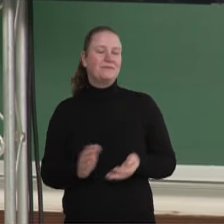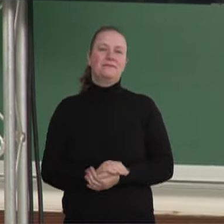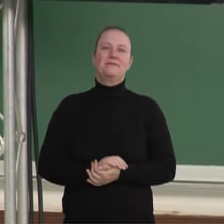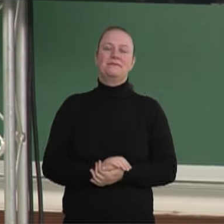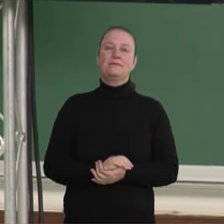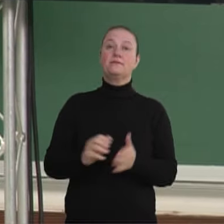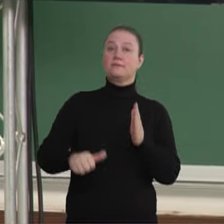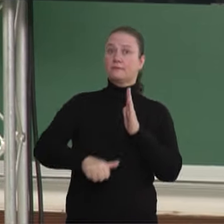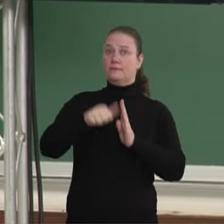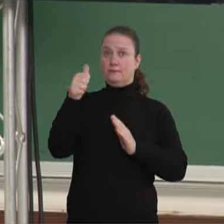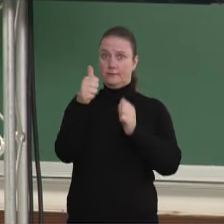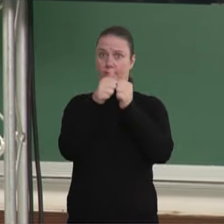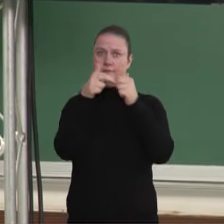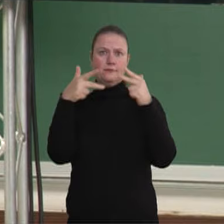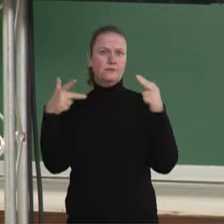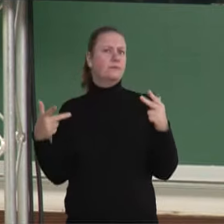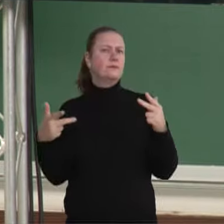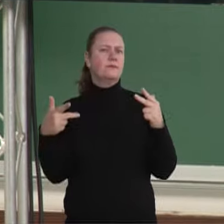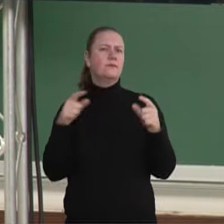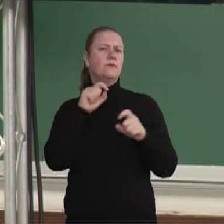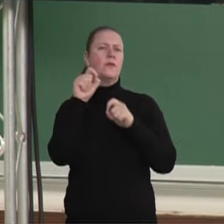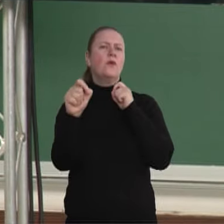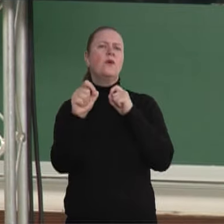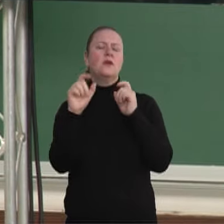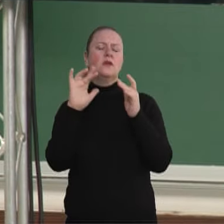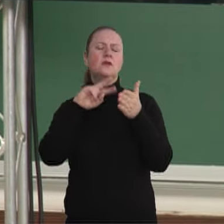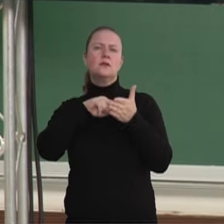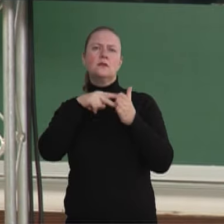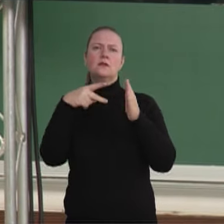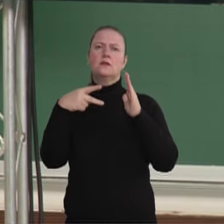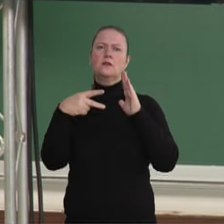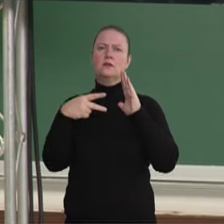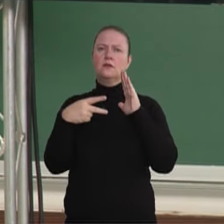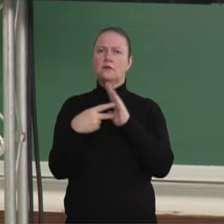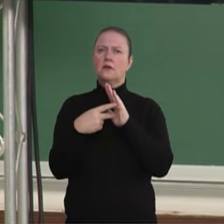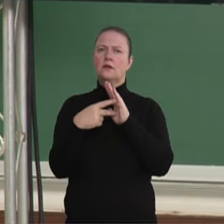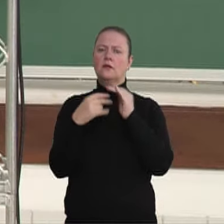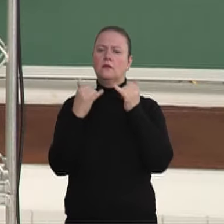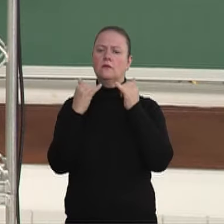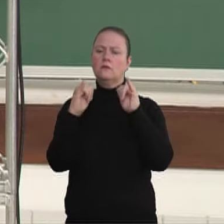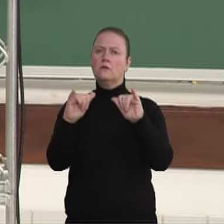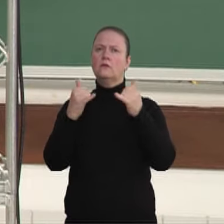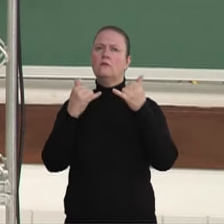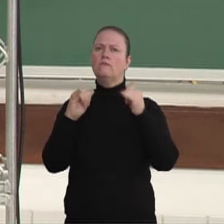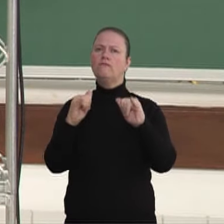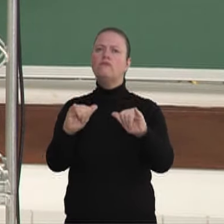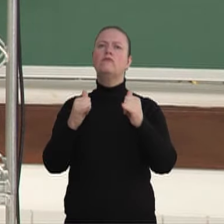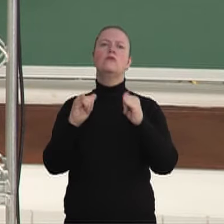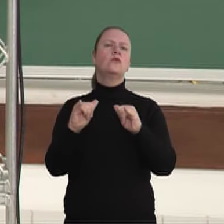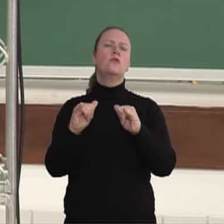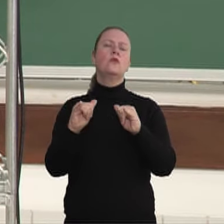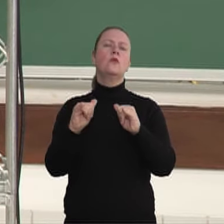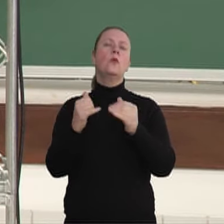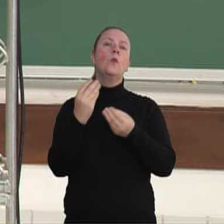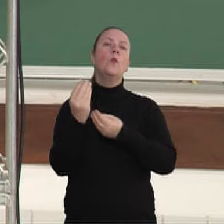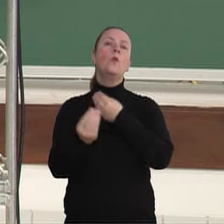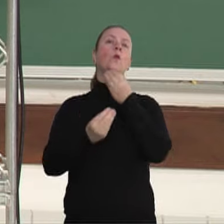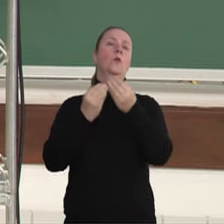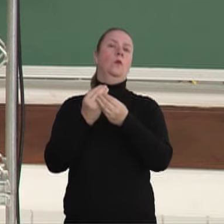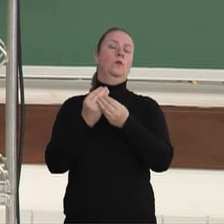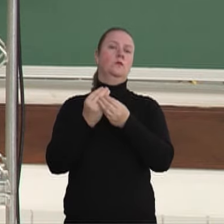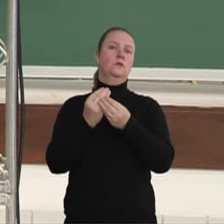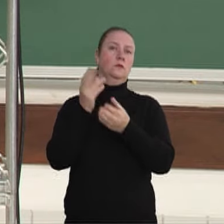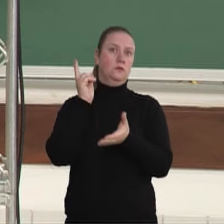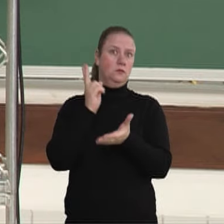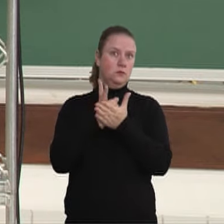coisa, vamos definir o que é troca de calor. Então, teremos ali um fluxo de energia térmica em trânsito. Pessoal,